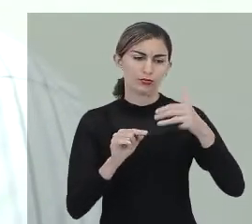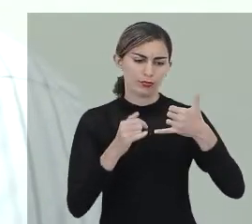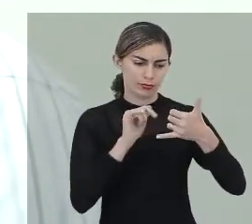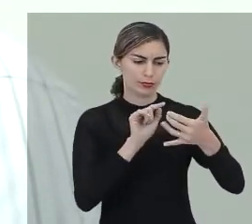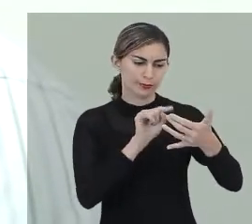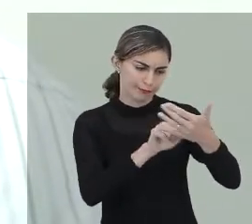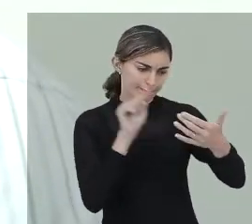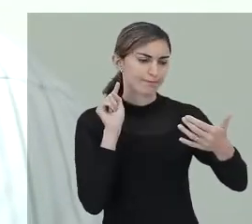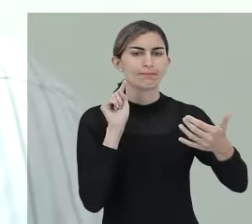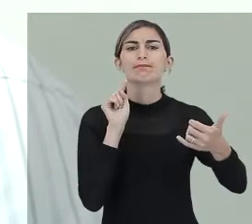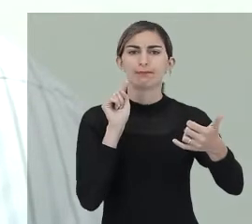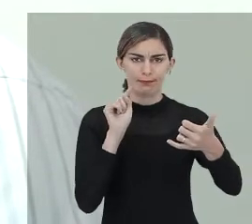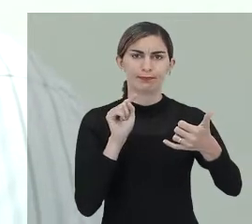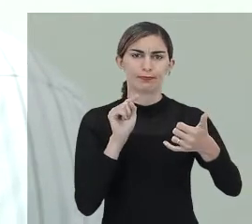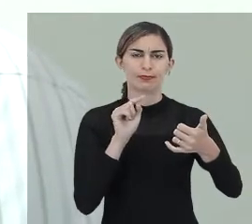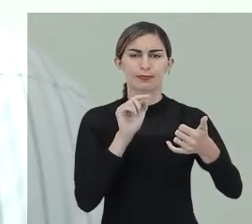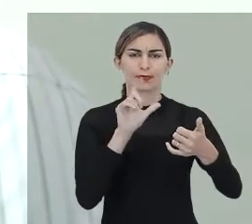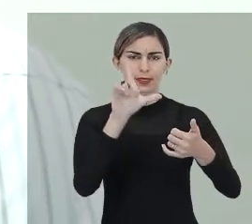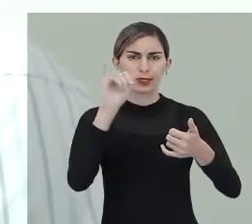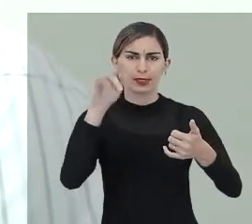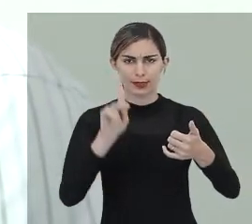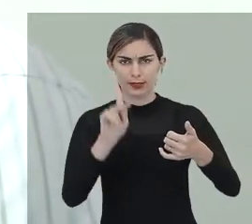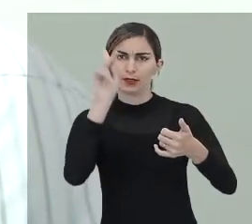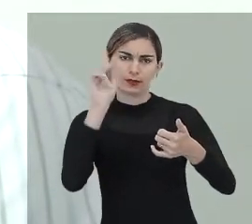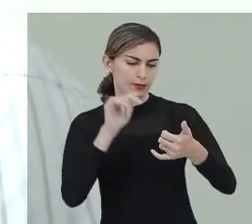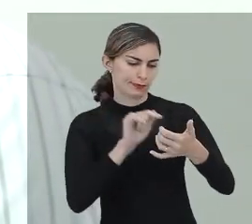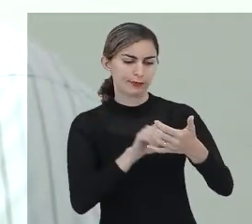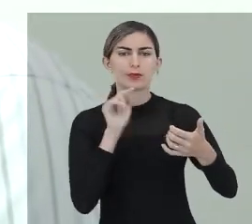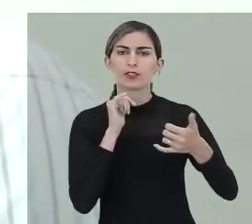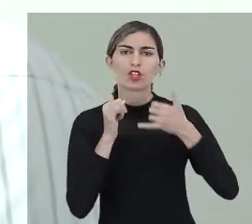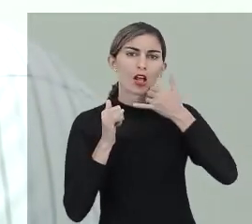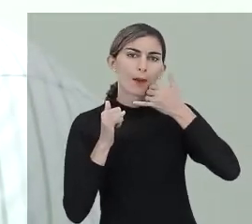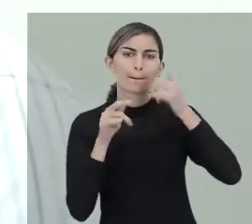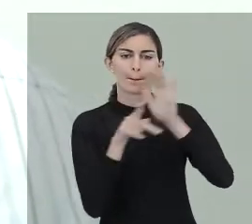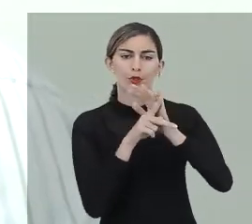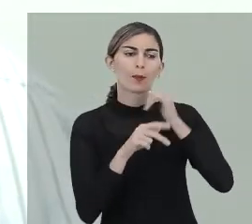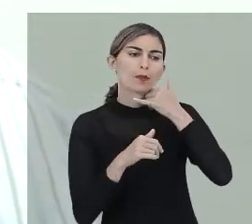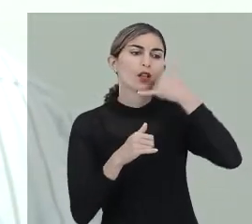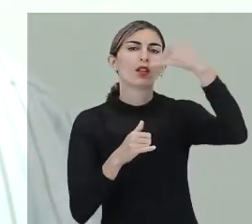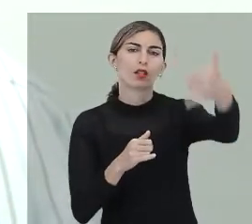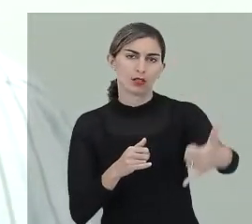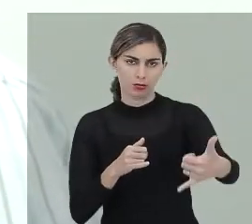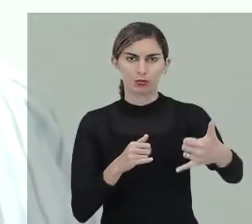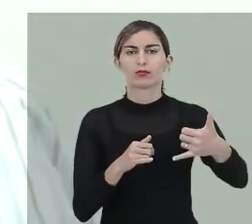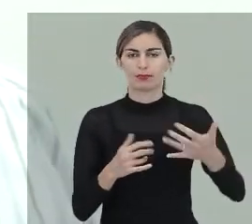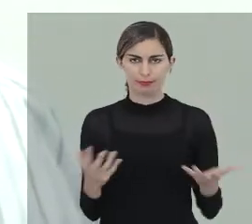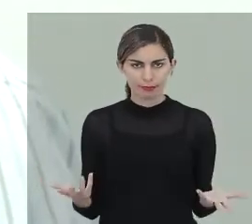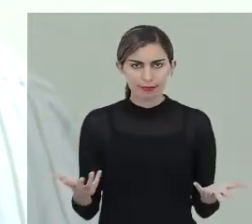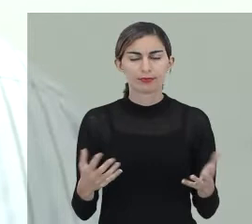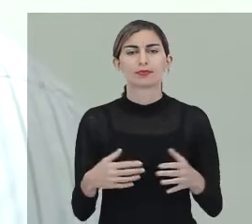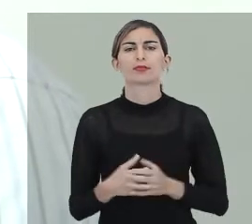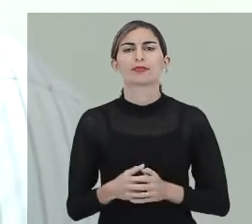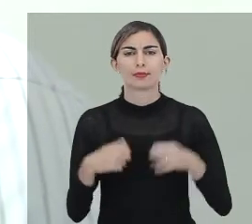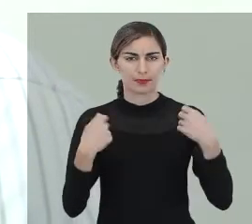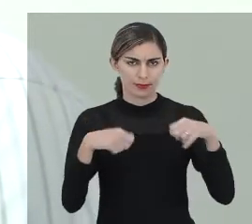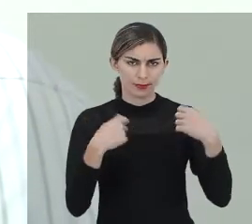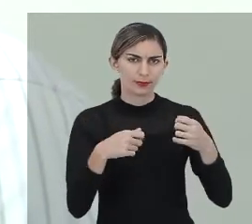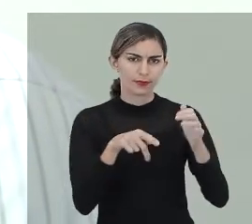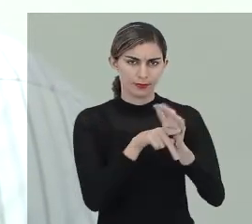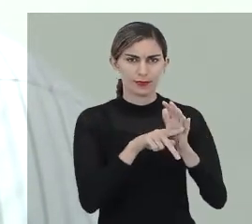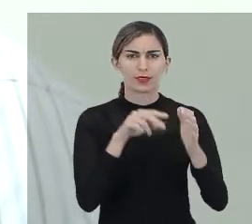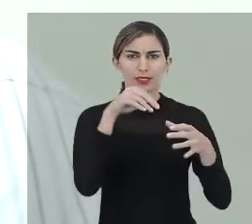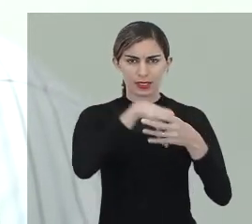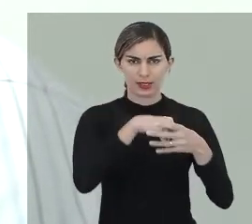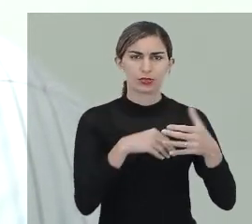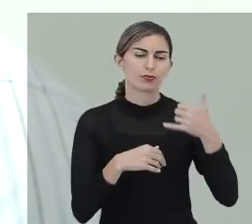nesse botão ou no link, ele já vai fazer a ligação automaticamente. Então essa funcionalidade também